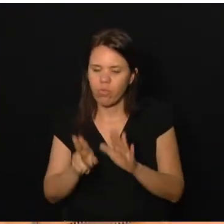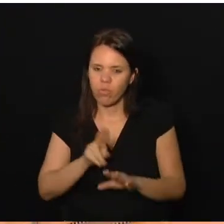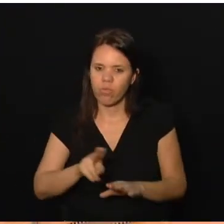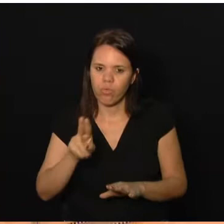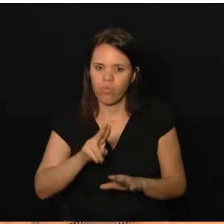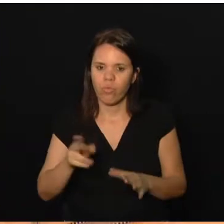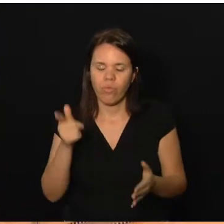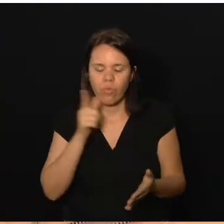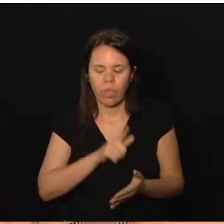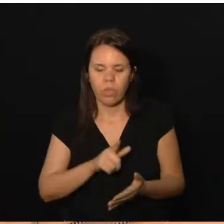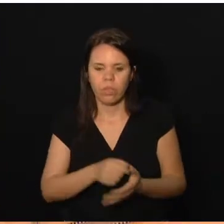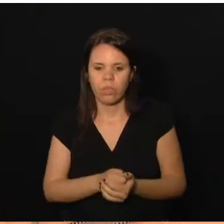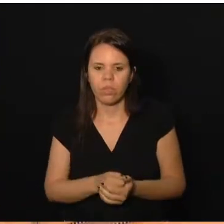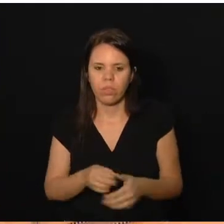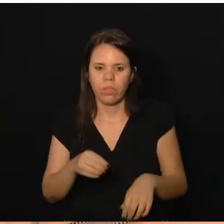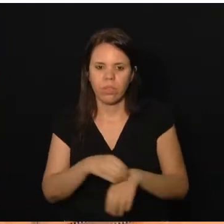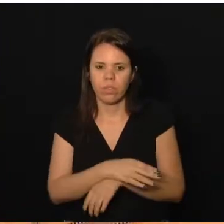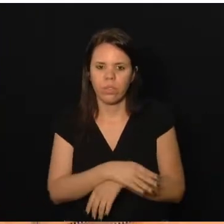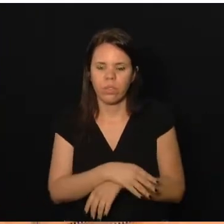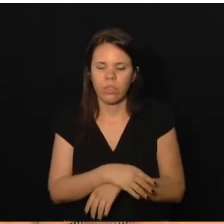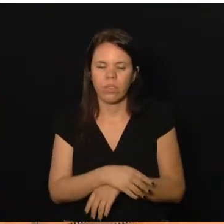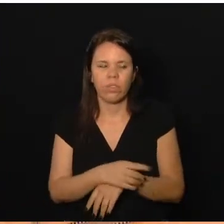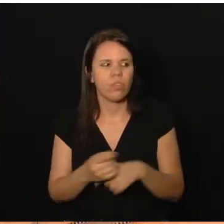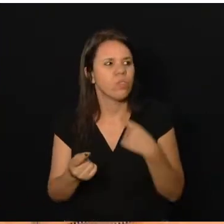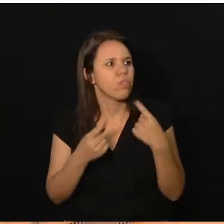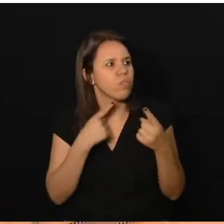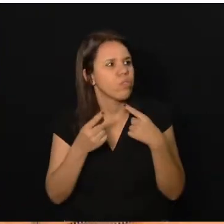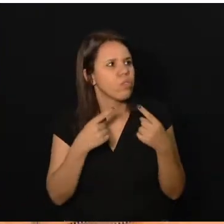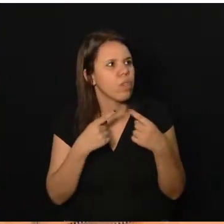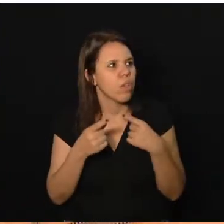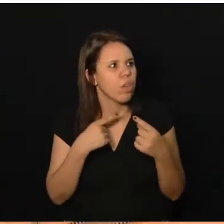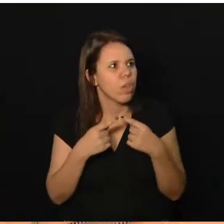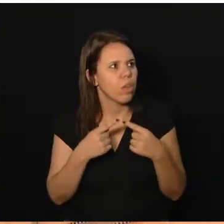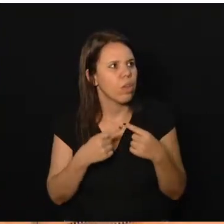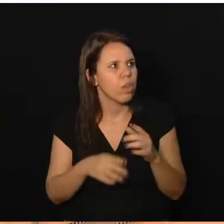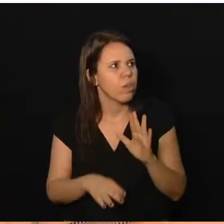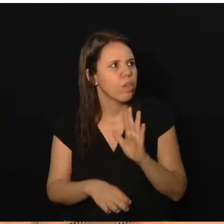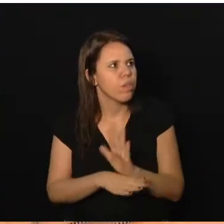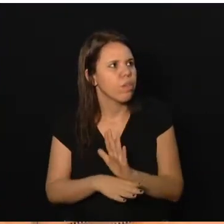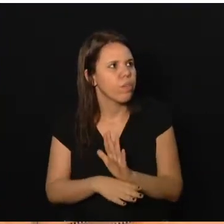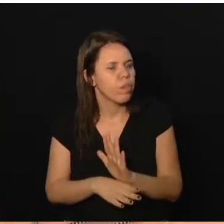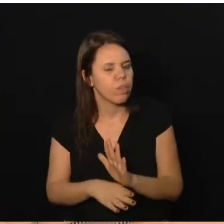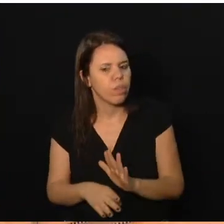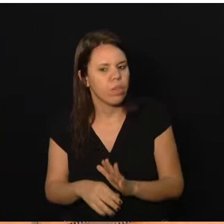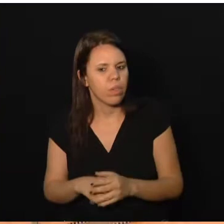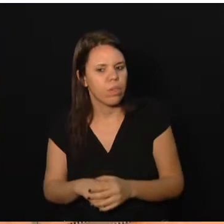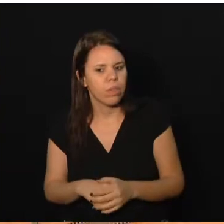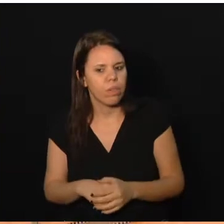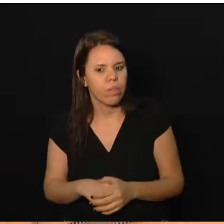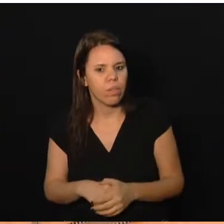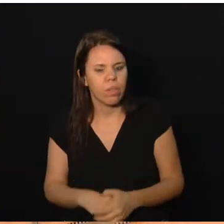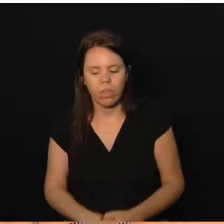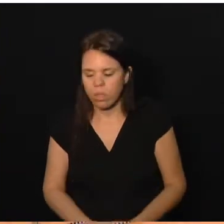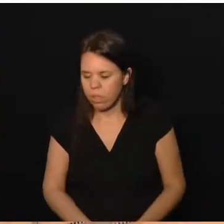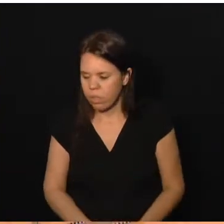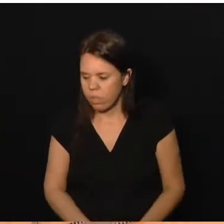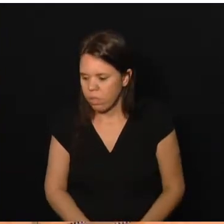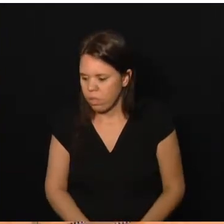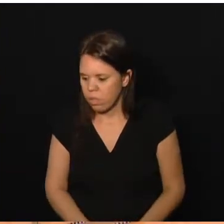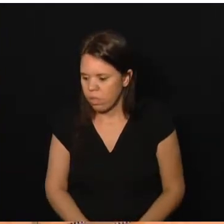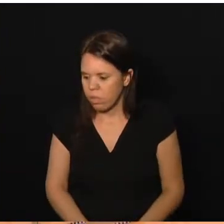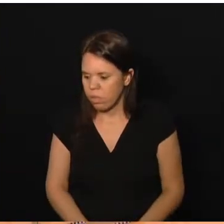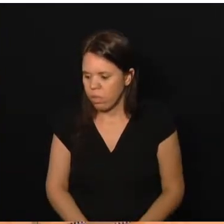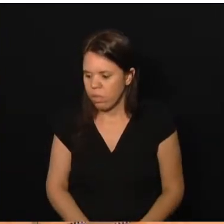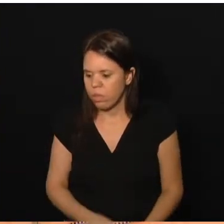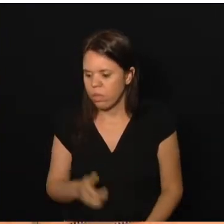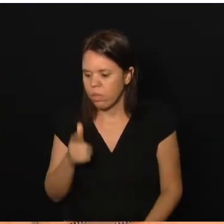vai conseguir trazer um diálogo favorável. E sem falar também assim que, conquistando esse